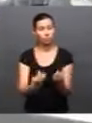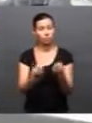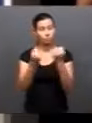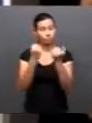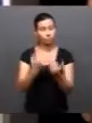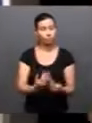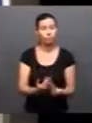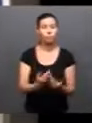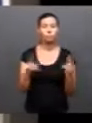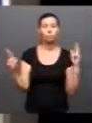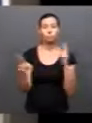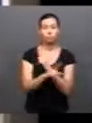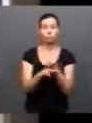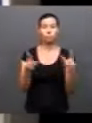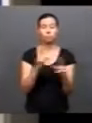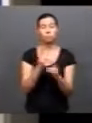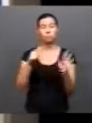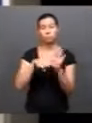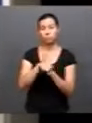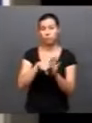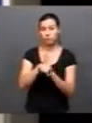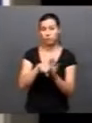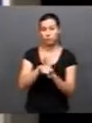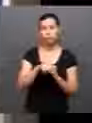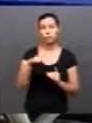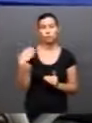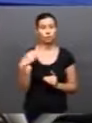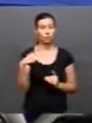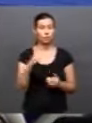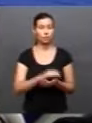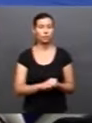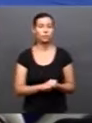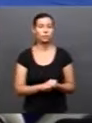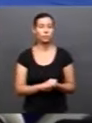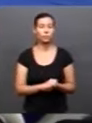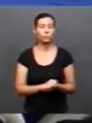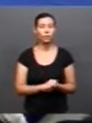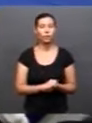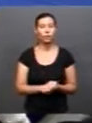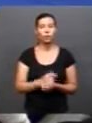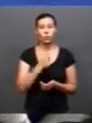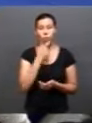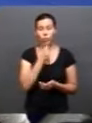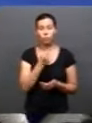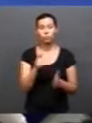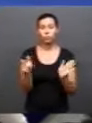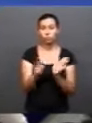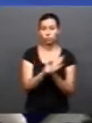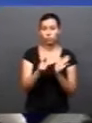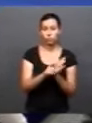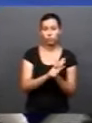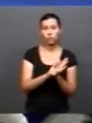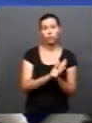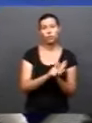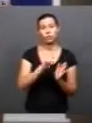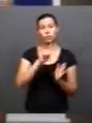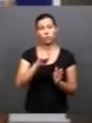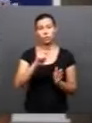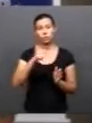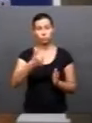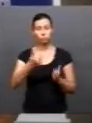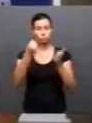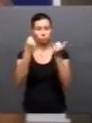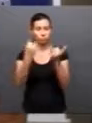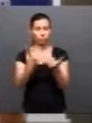pesquisadores. O editor de Ciência e Saúde do portal G1 foi um dos convidados e destacou algumas barreiras desse convívio. A